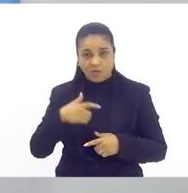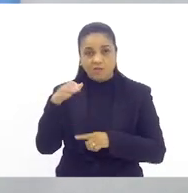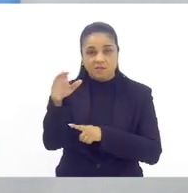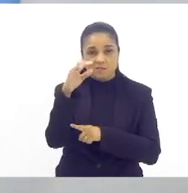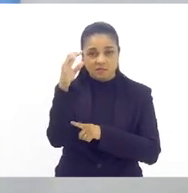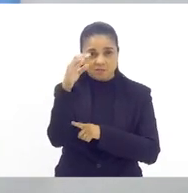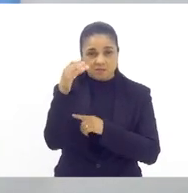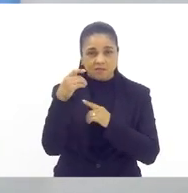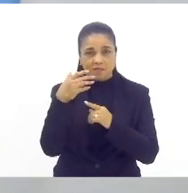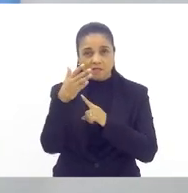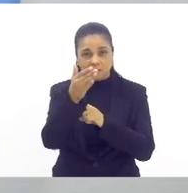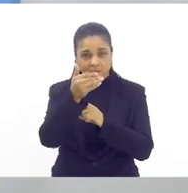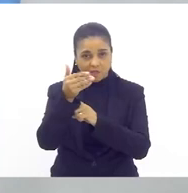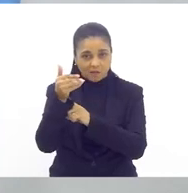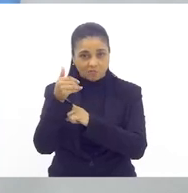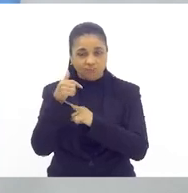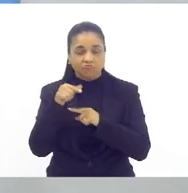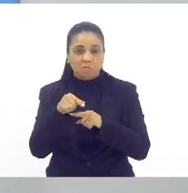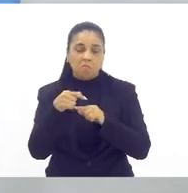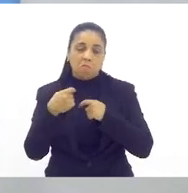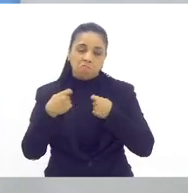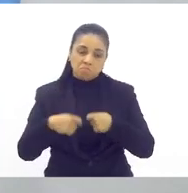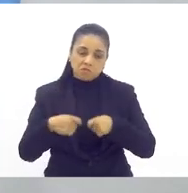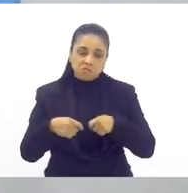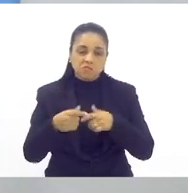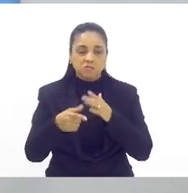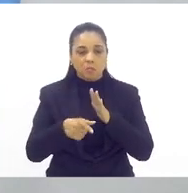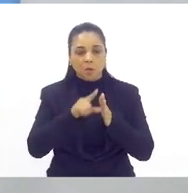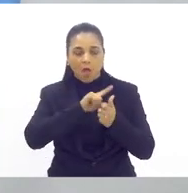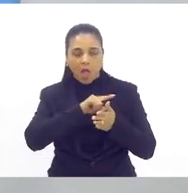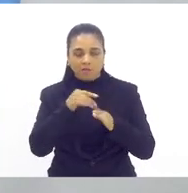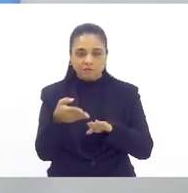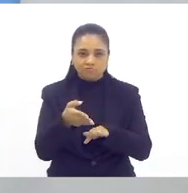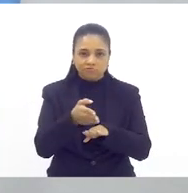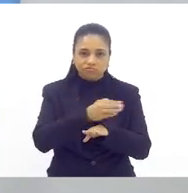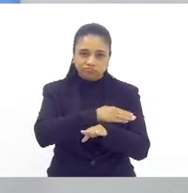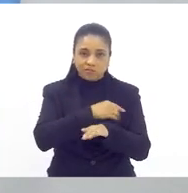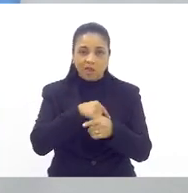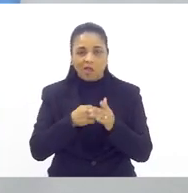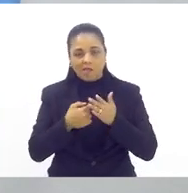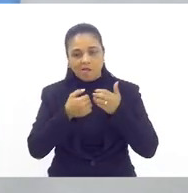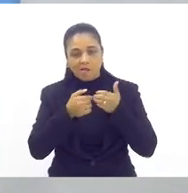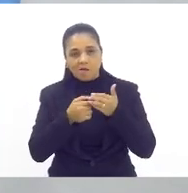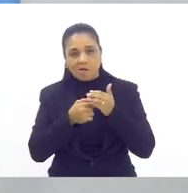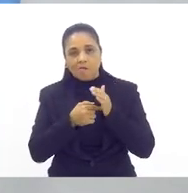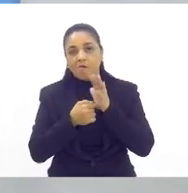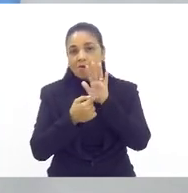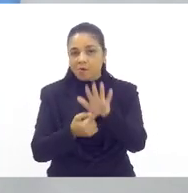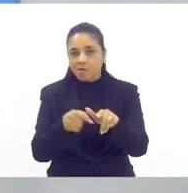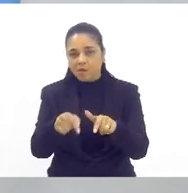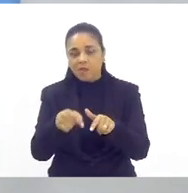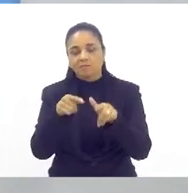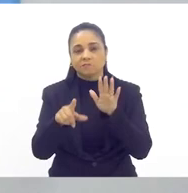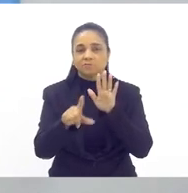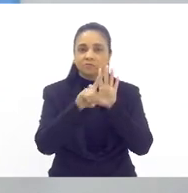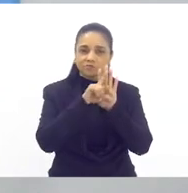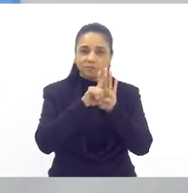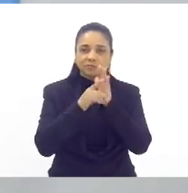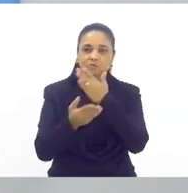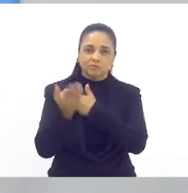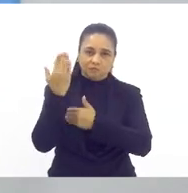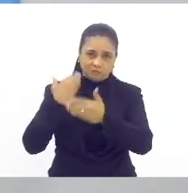Tecnologia Então eu preciso como coloquei para vocês no início né me interar de tudo que foi que aconteceu nas legislaturas anteriores